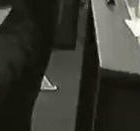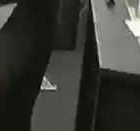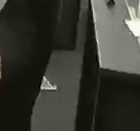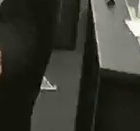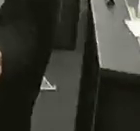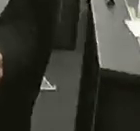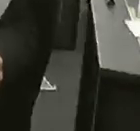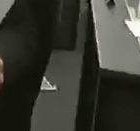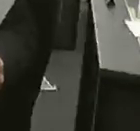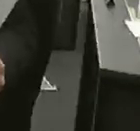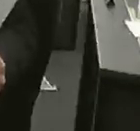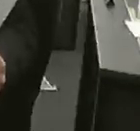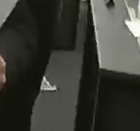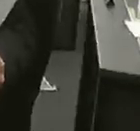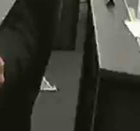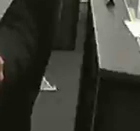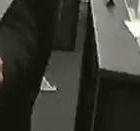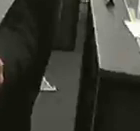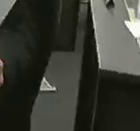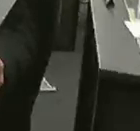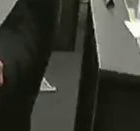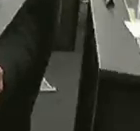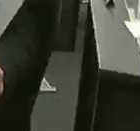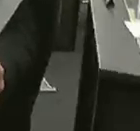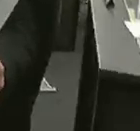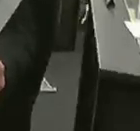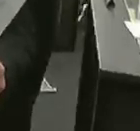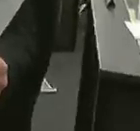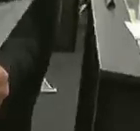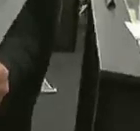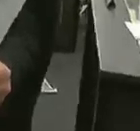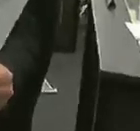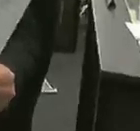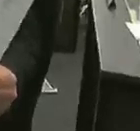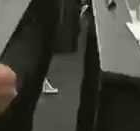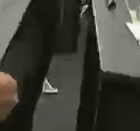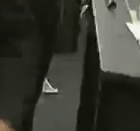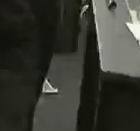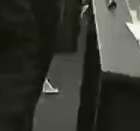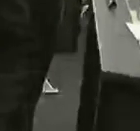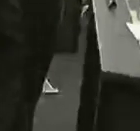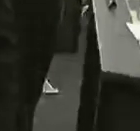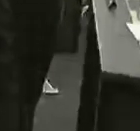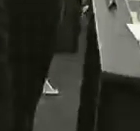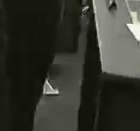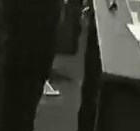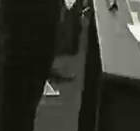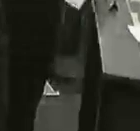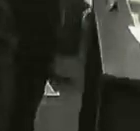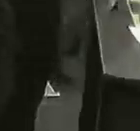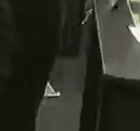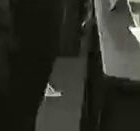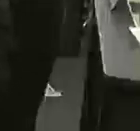complementar 5 de 2019 sobre a estruturação organizacional da Prefeitura Municipal de